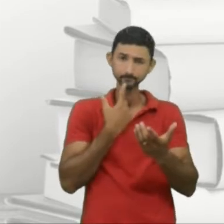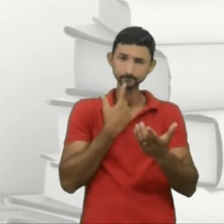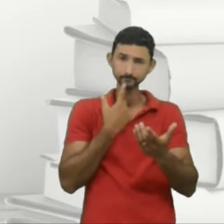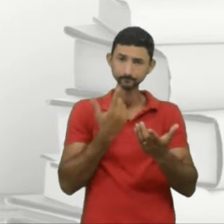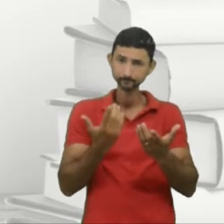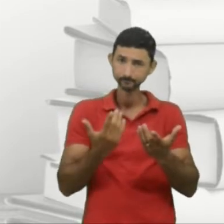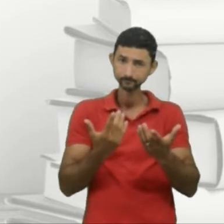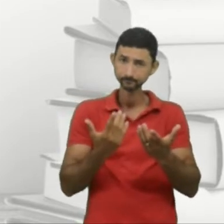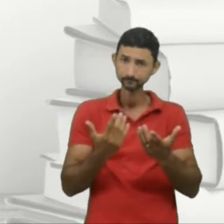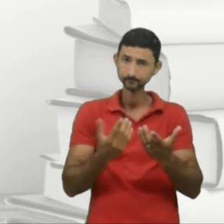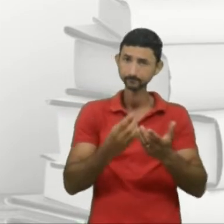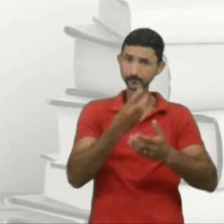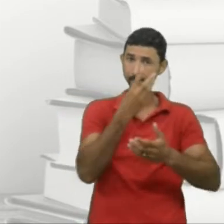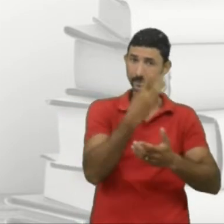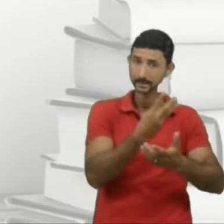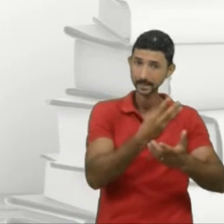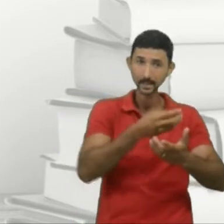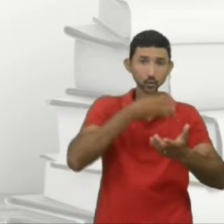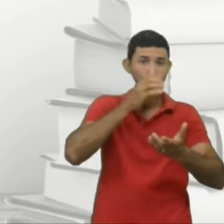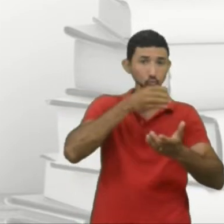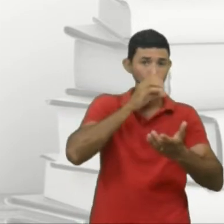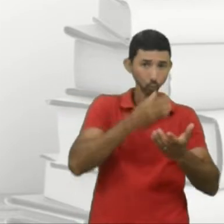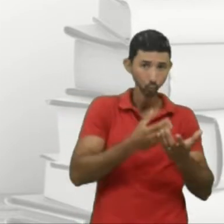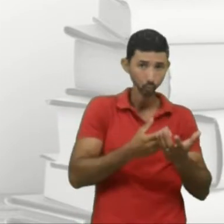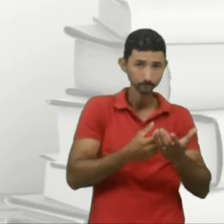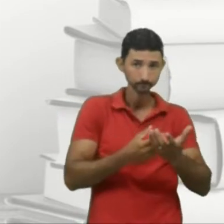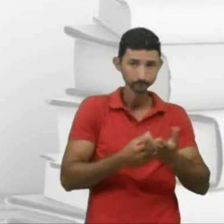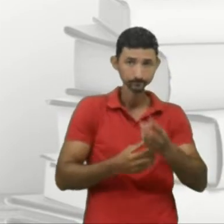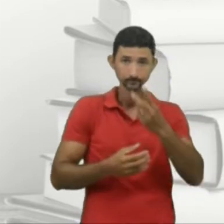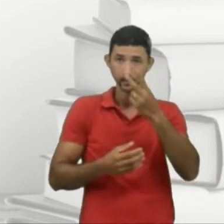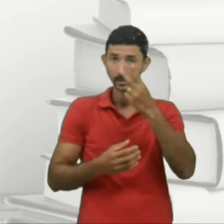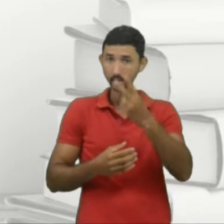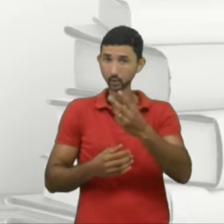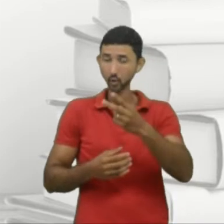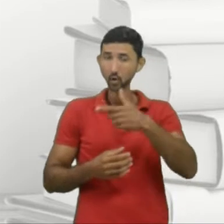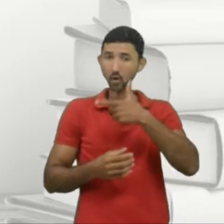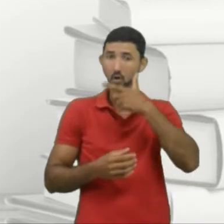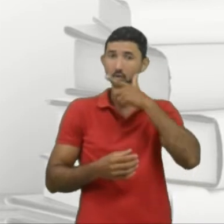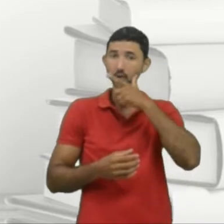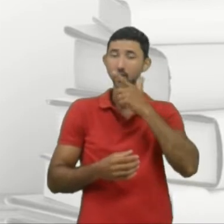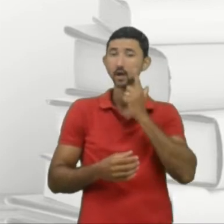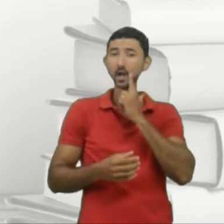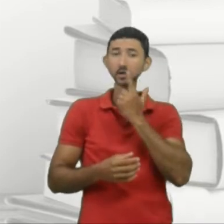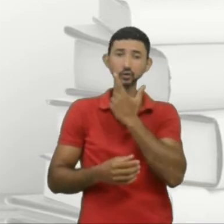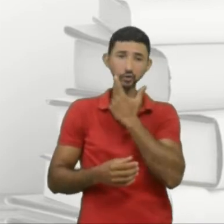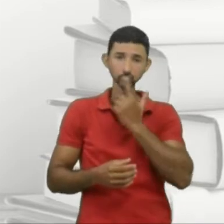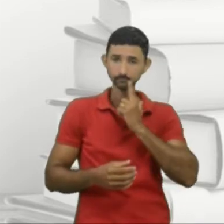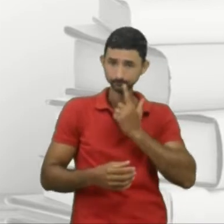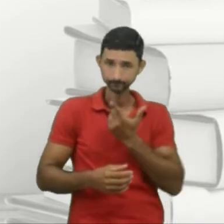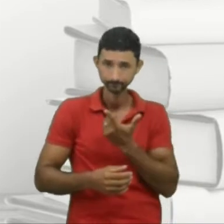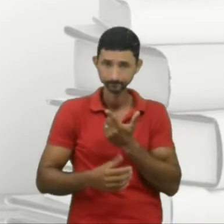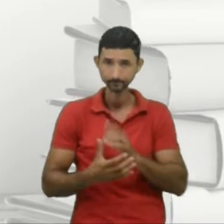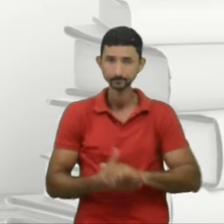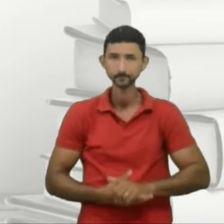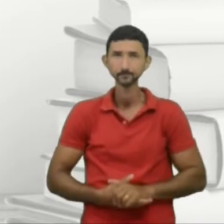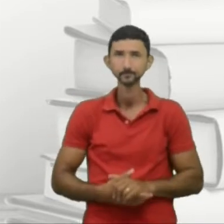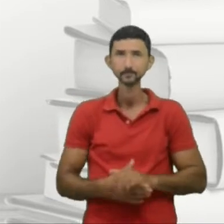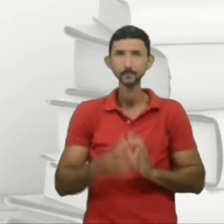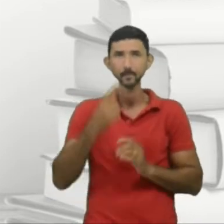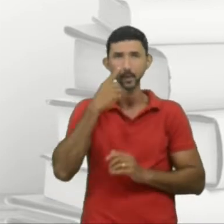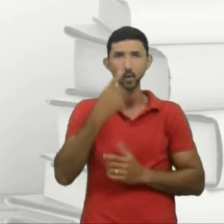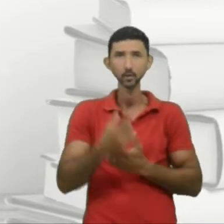verifica que tem 3 tipos de suco e 2 tipos de lanche, certo?